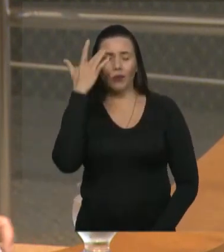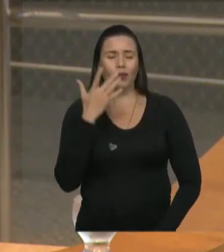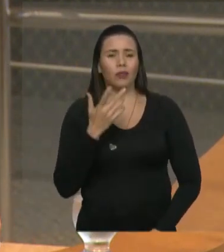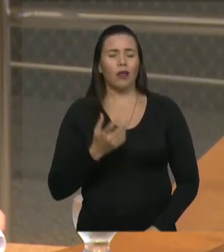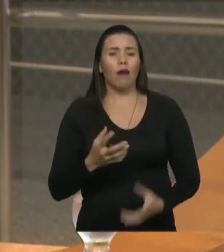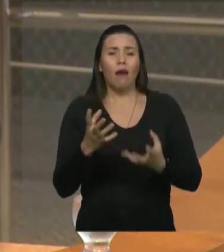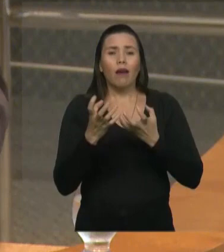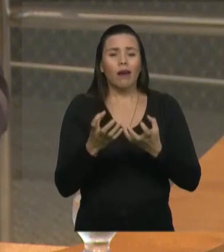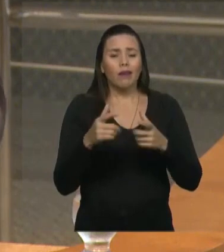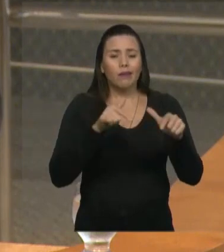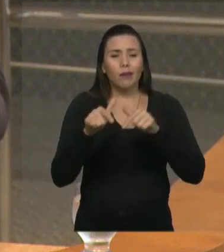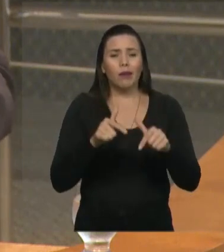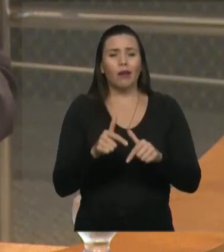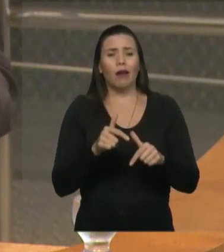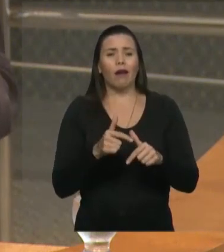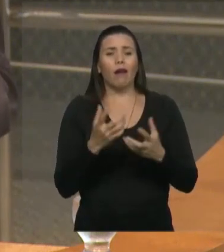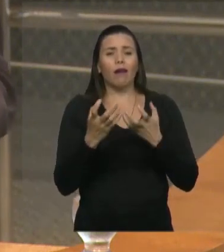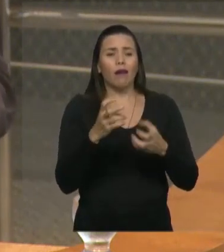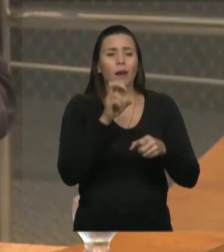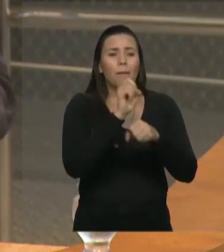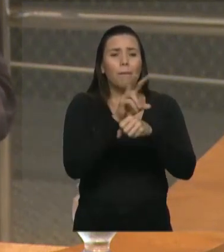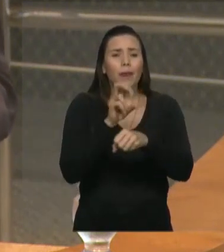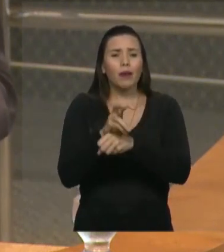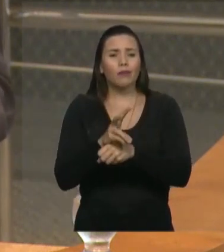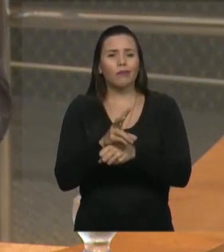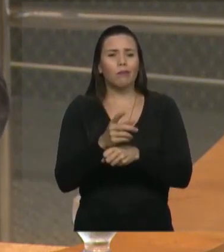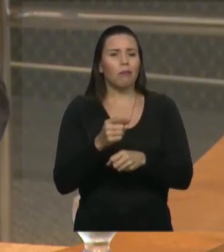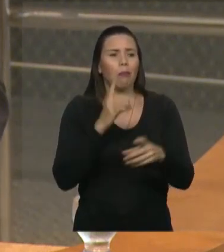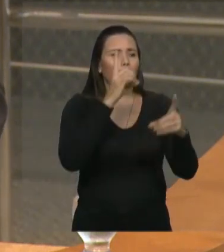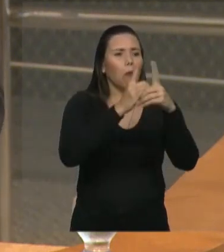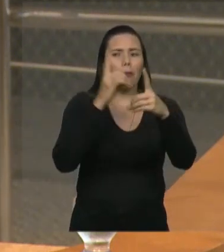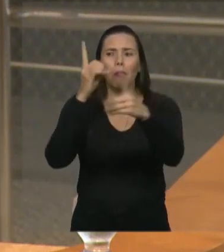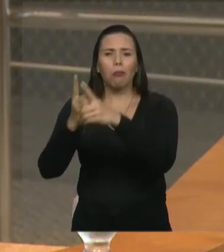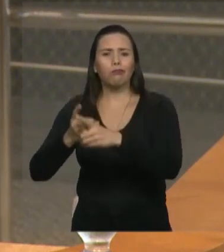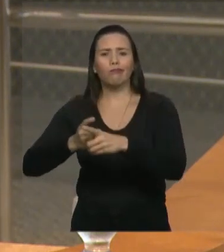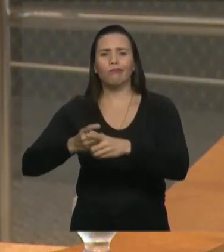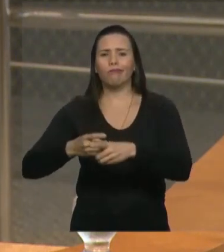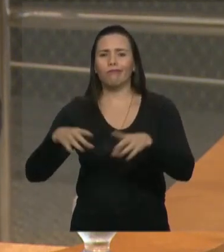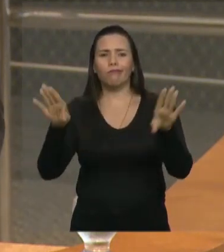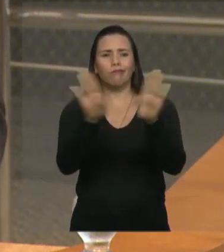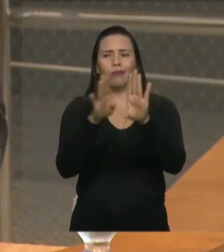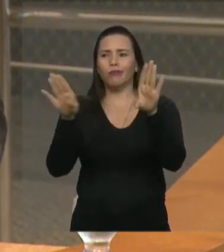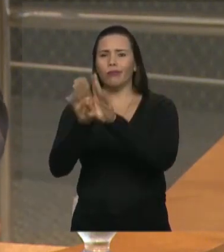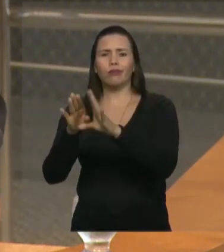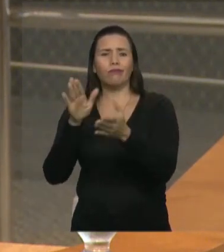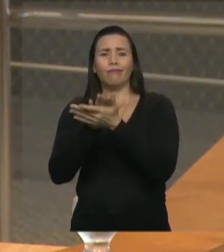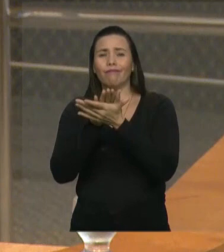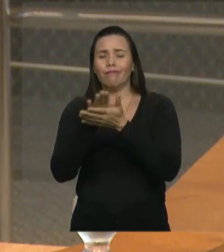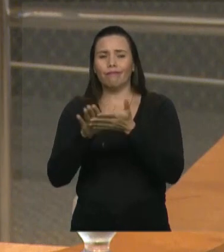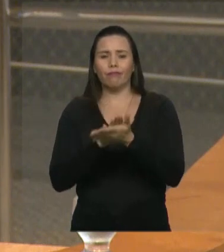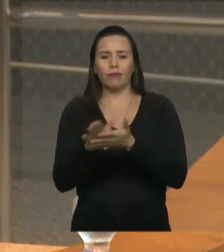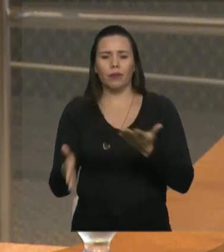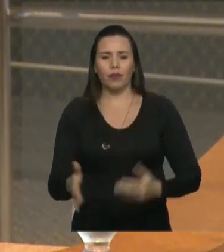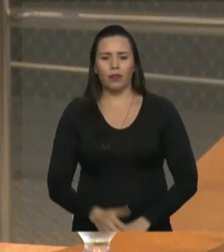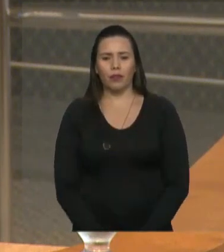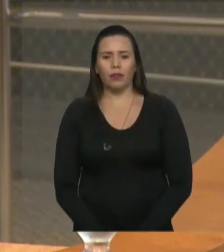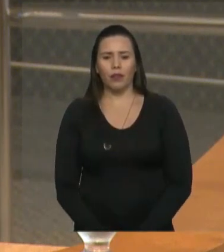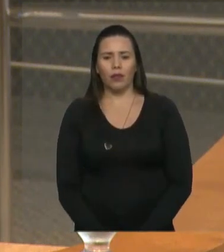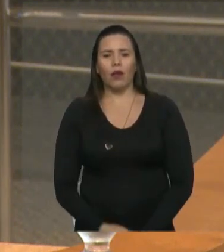pergunto, quem há de contestar esses dados, deputado Rigo? Deputado Ariston, esses dados são da LOA que Vossa Excelência vai